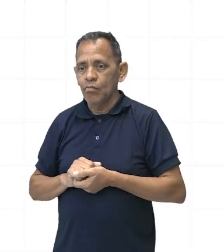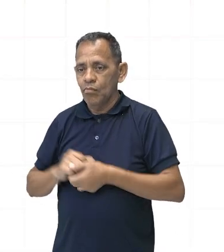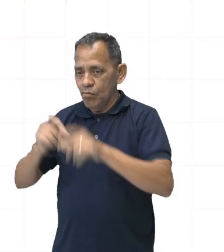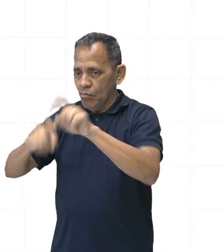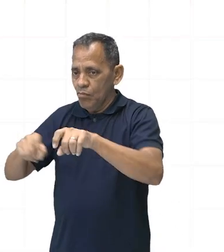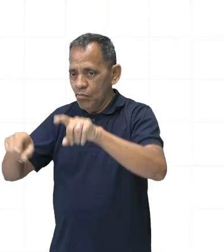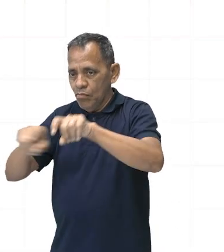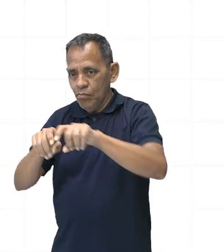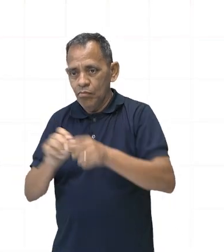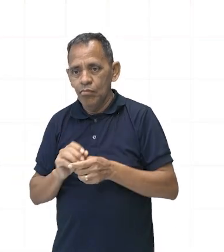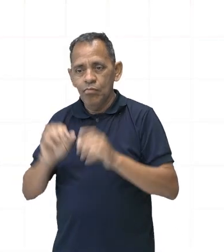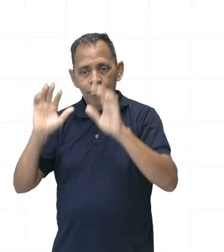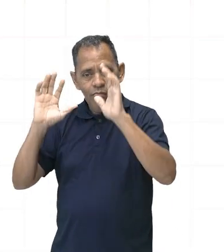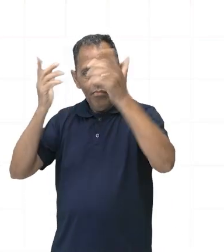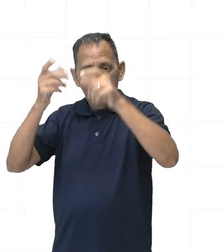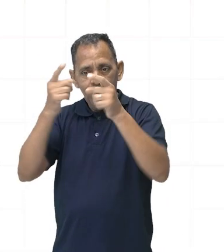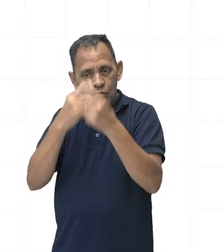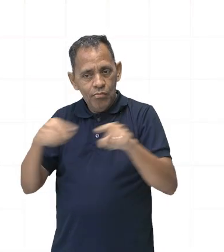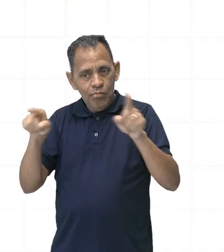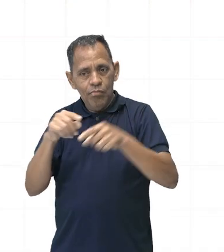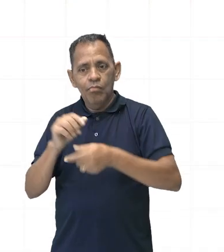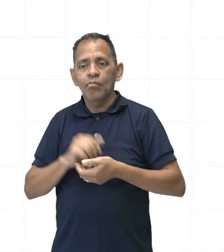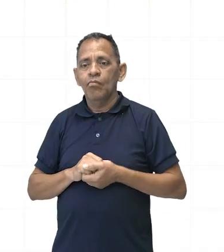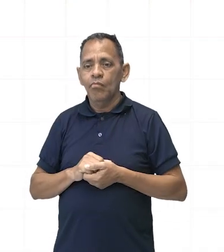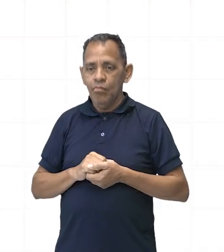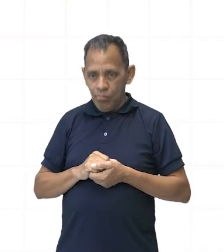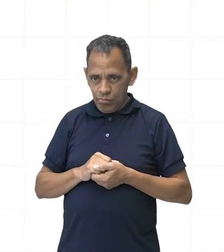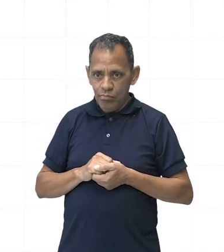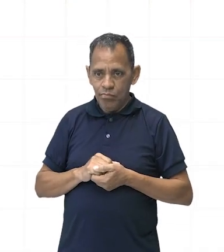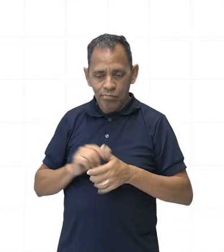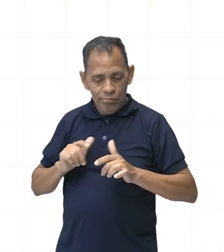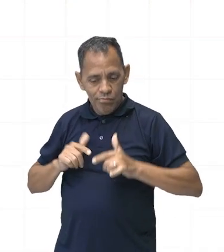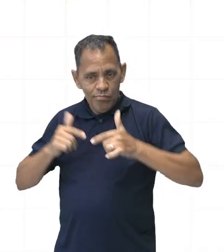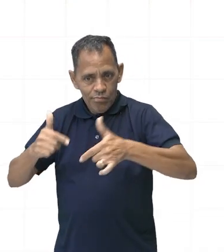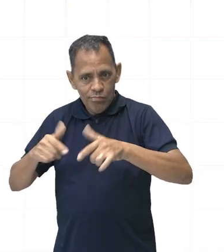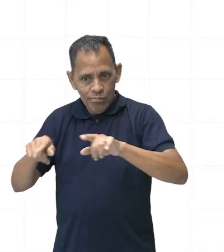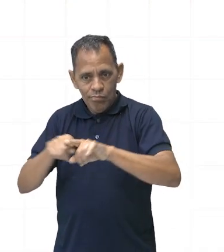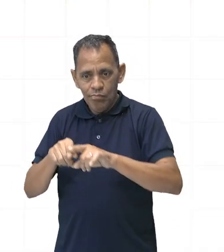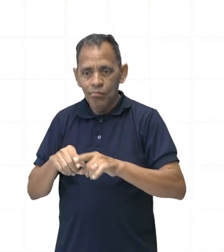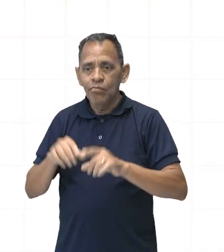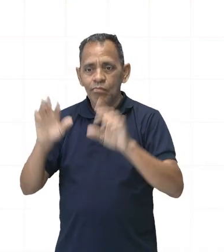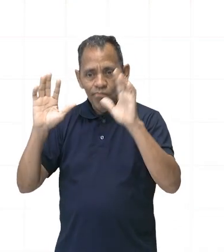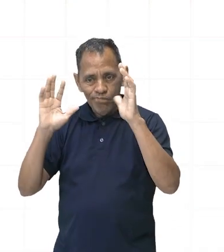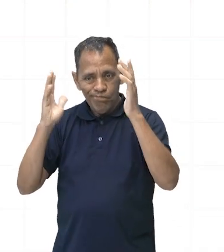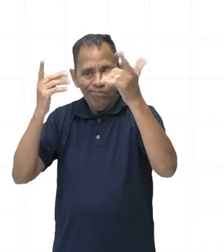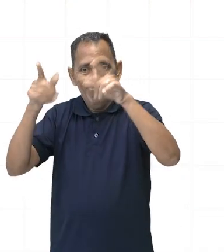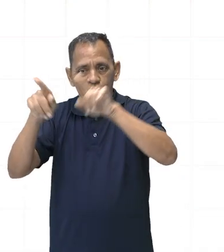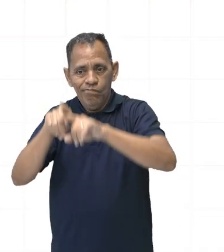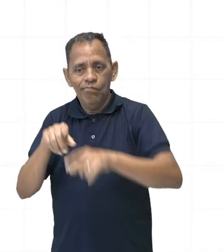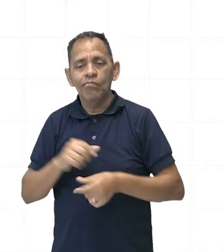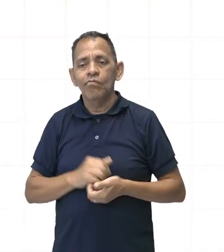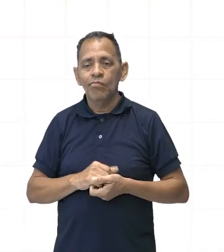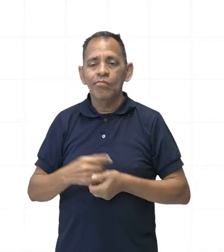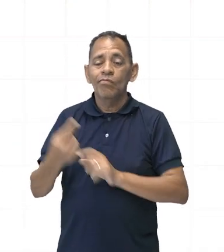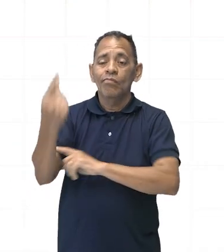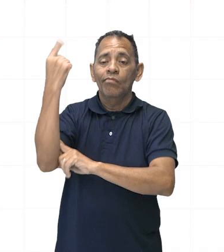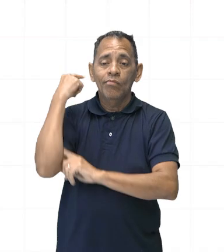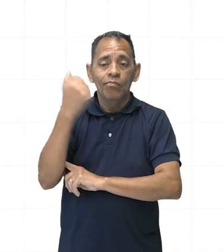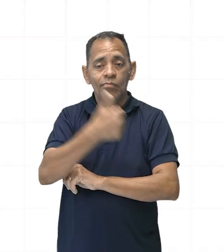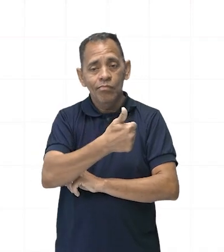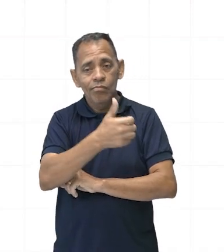música, tá? Tornando-se aí o pior ato de violência desde a formação do Hamas em 1948.